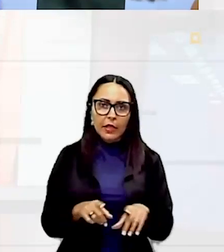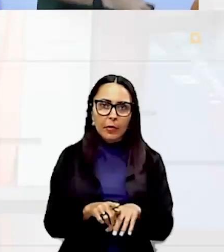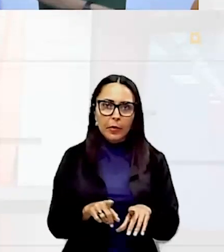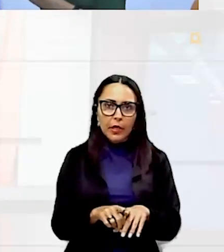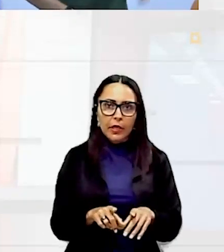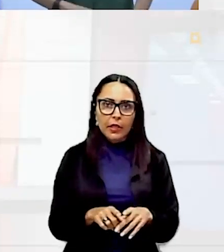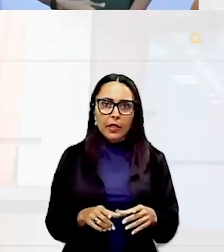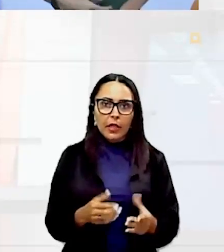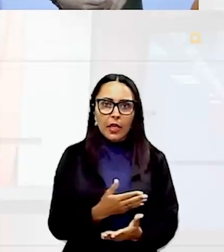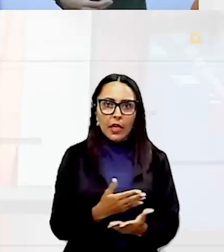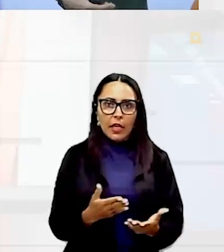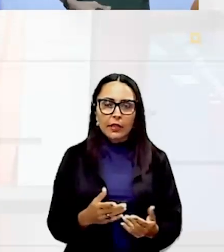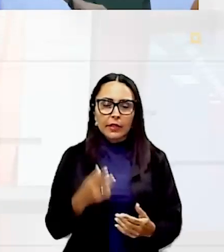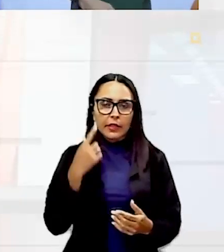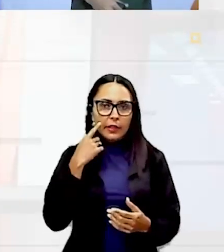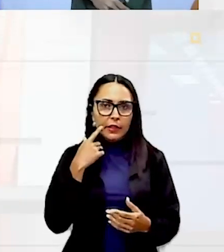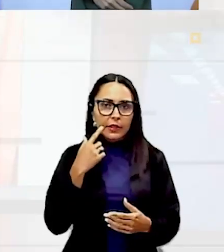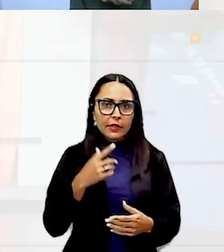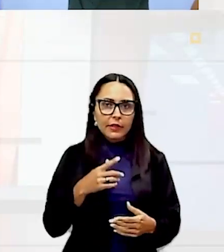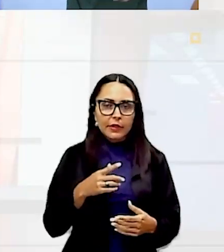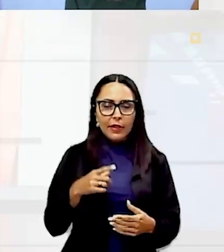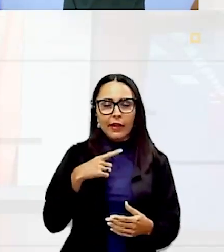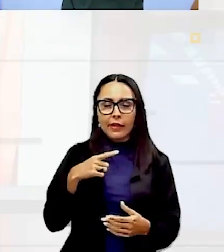as situações que ele está